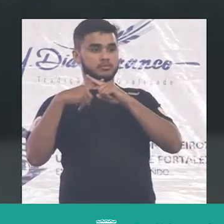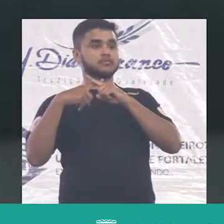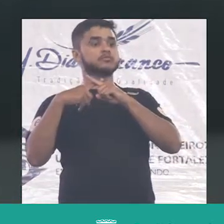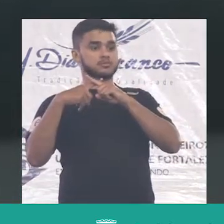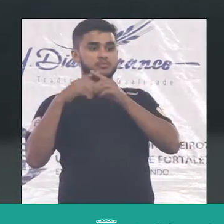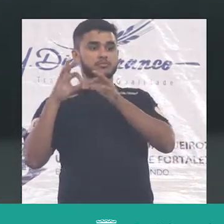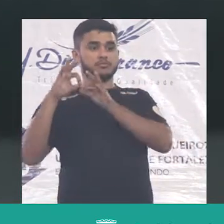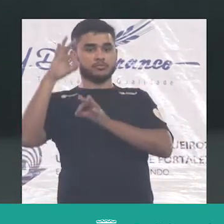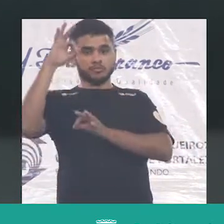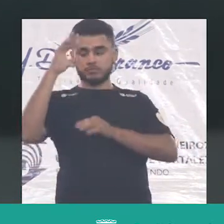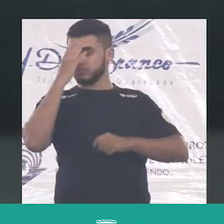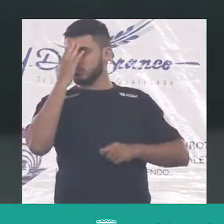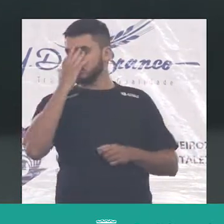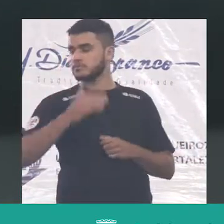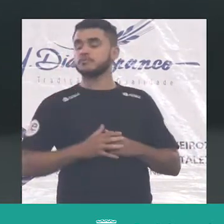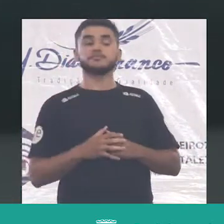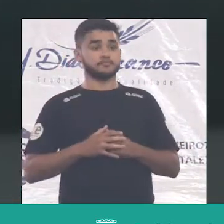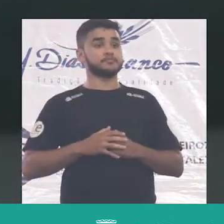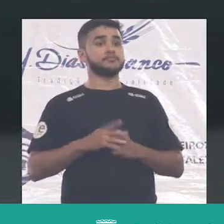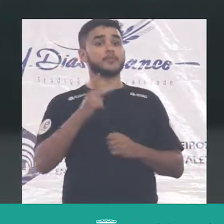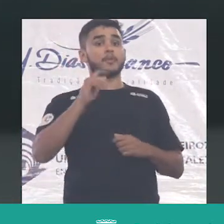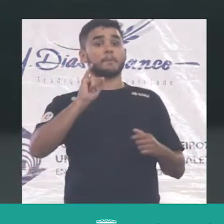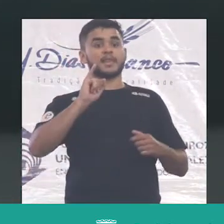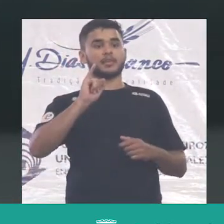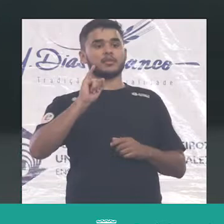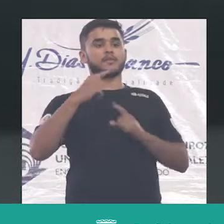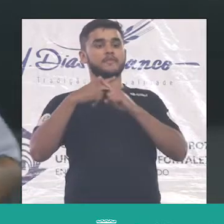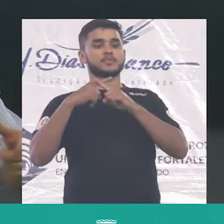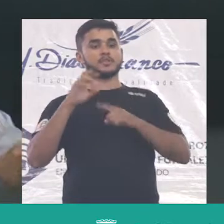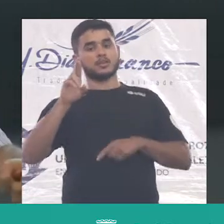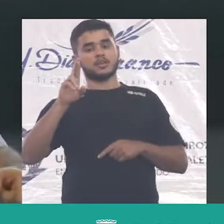ao quadrado vezes a altura.